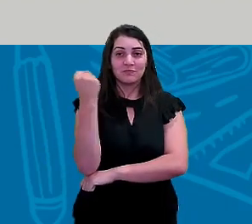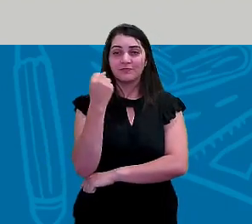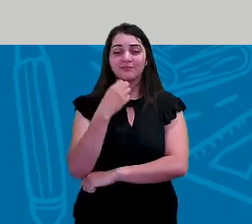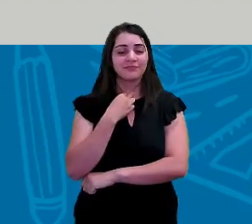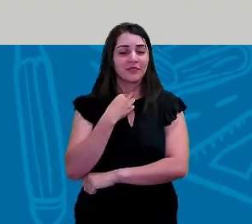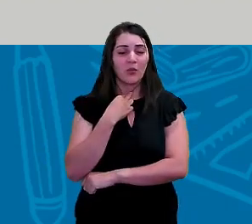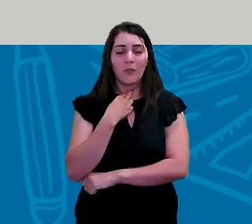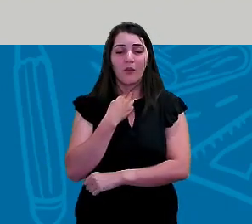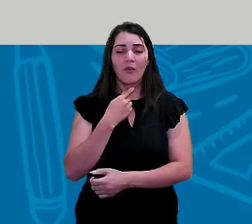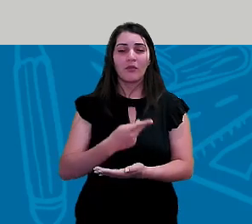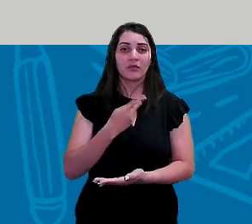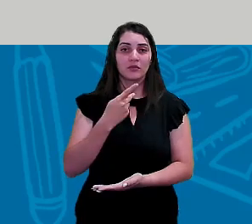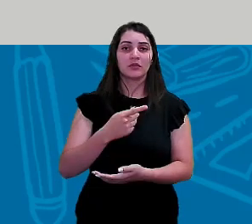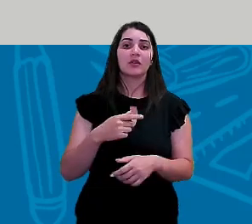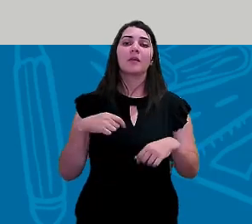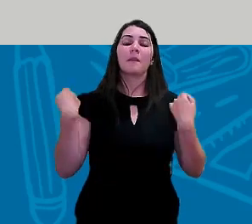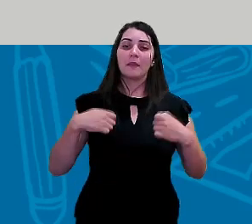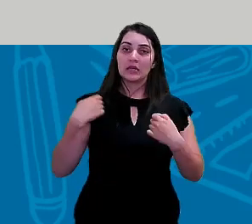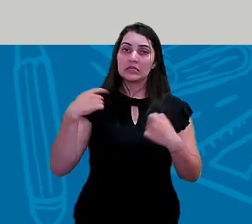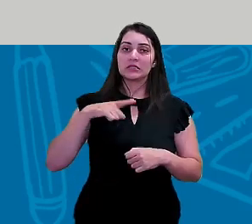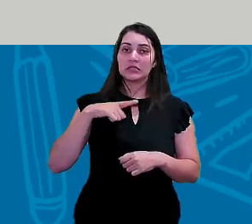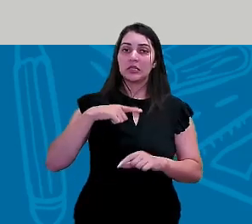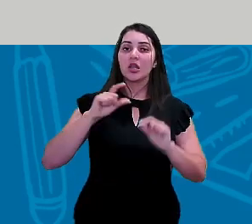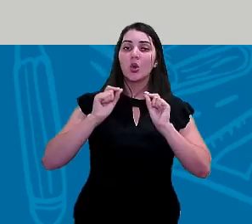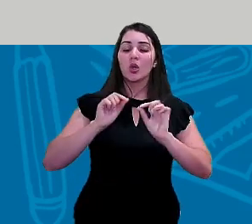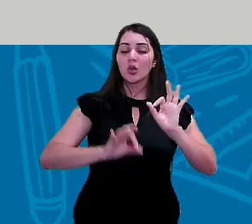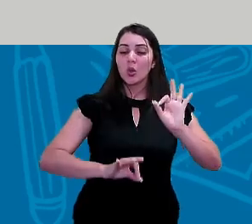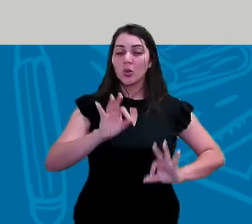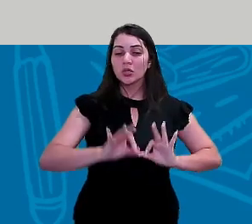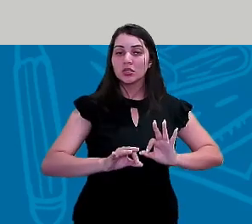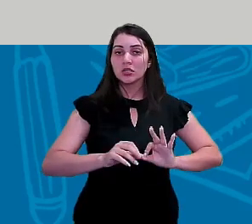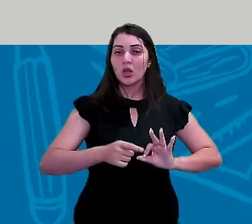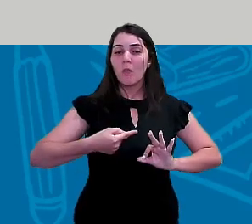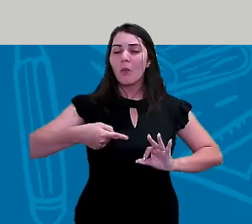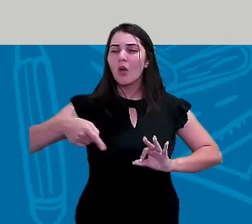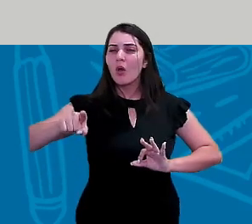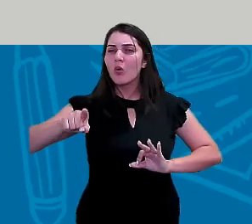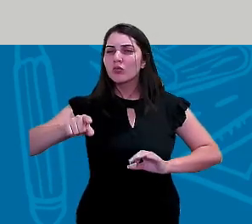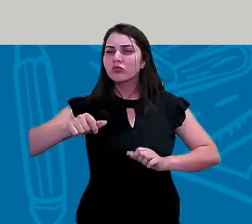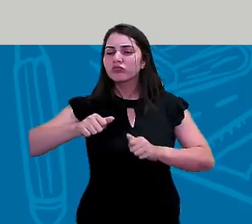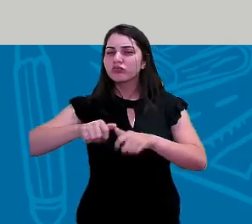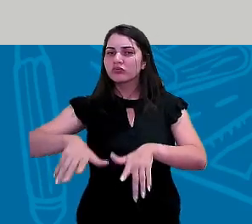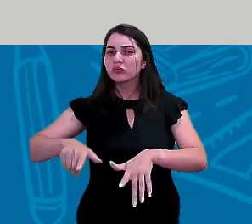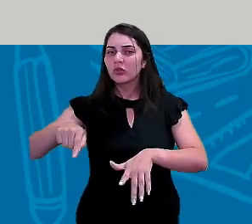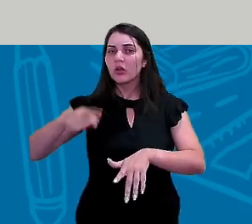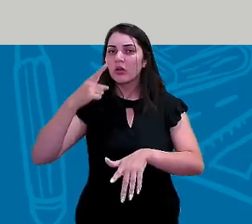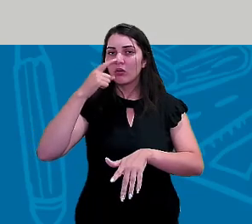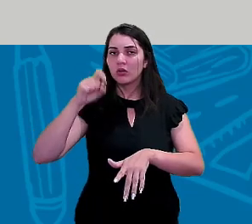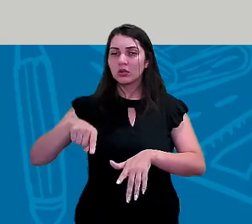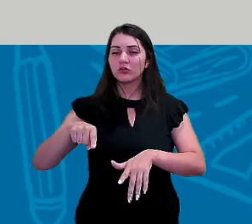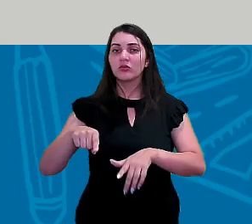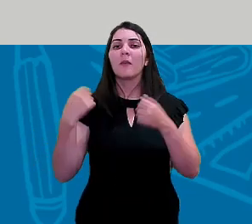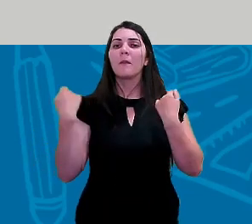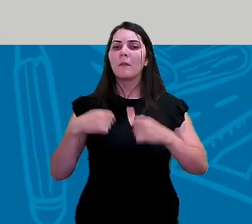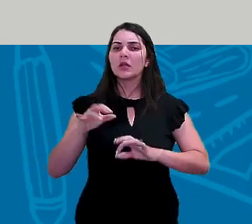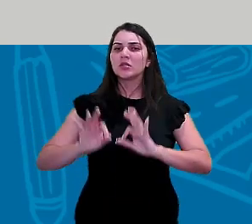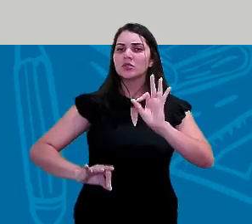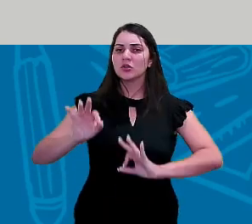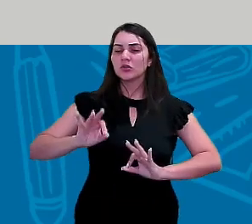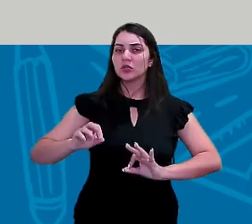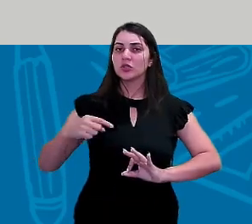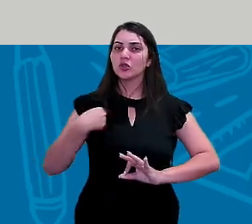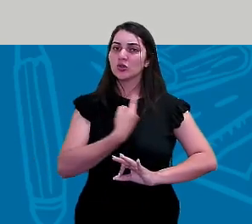Tem que existir certos recursos, planejamento. Para onde vai esse lixo? Esse lixo ele tem que ser tratado. E a gente,